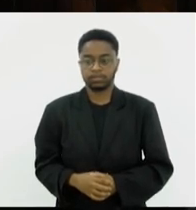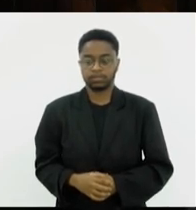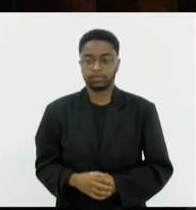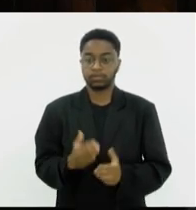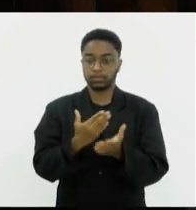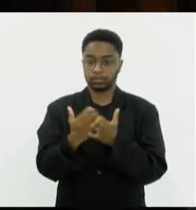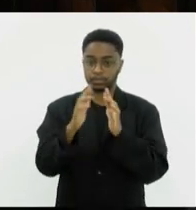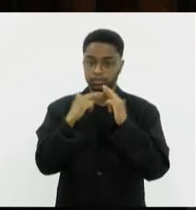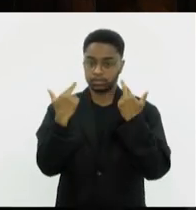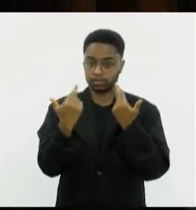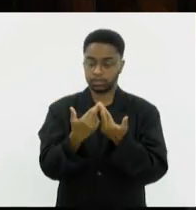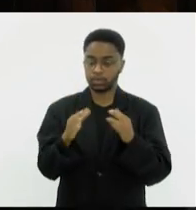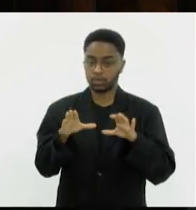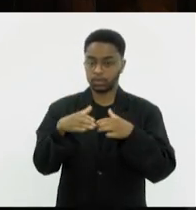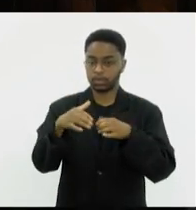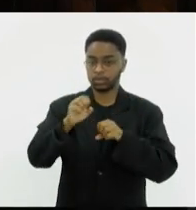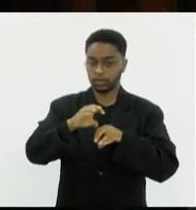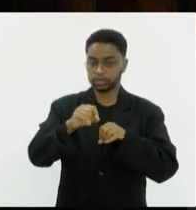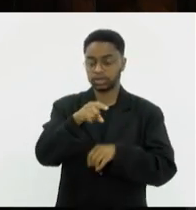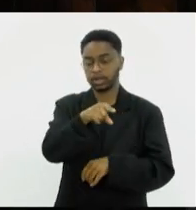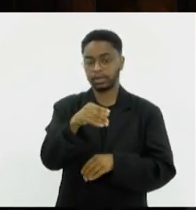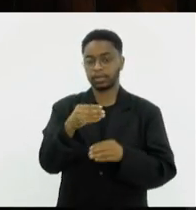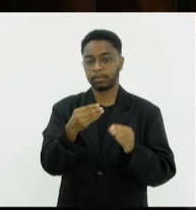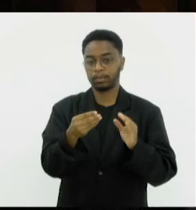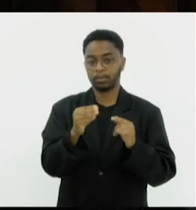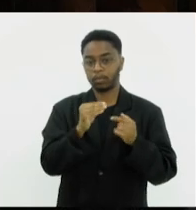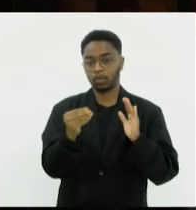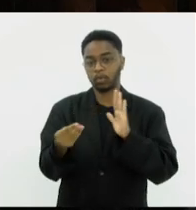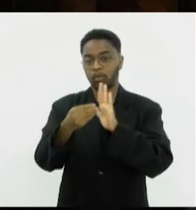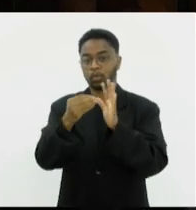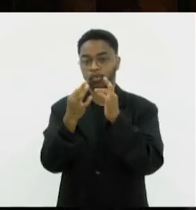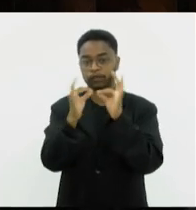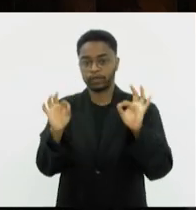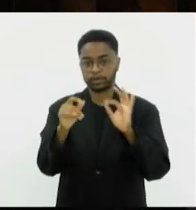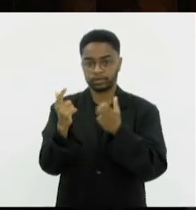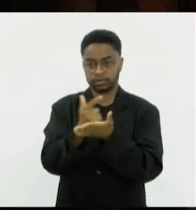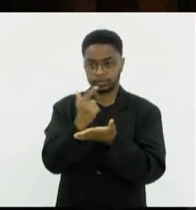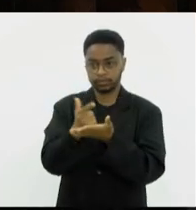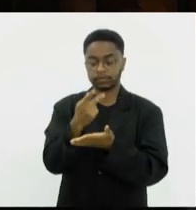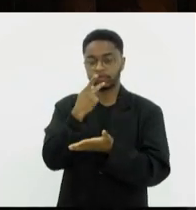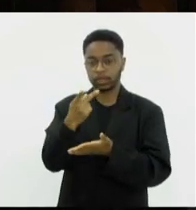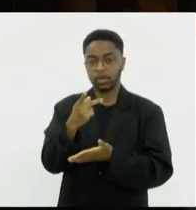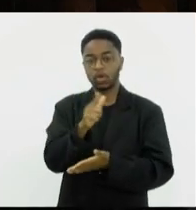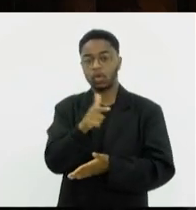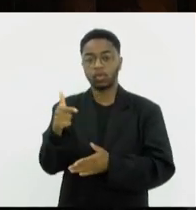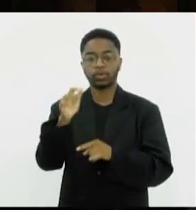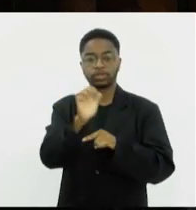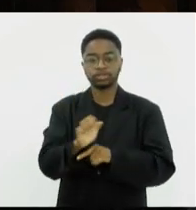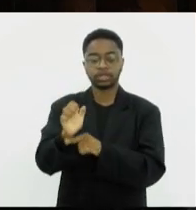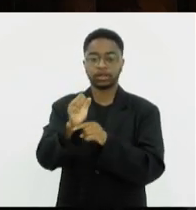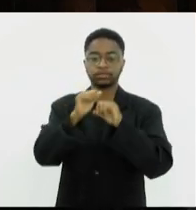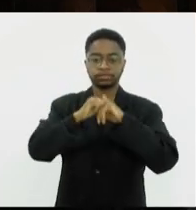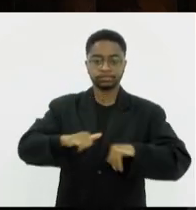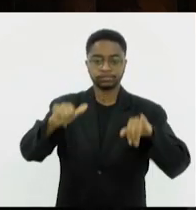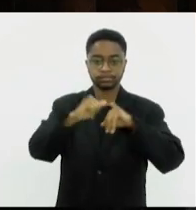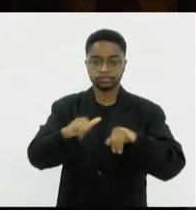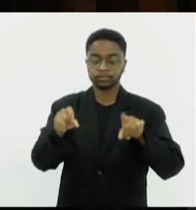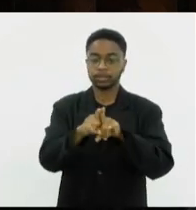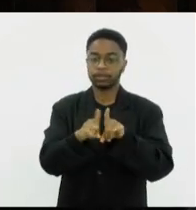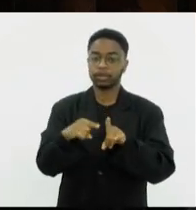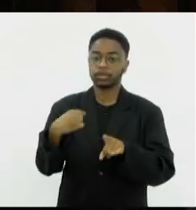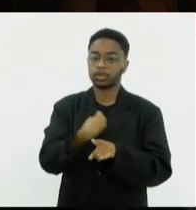Começou a reunião da Comissão de Educação, o deputado mandou um trecho da obra e colocou: outros estados têm se manifestado nesse sentido e